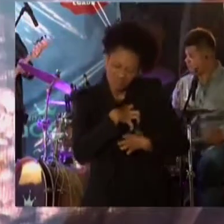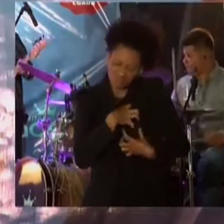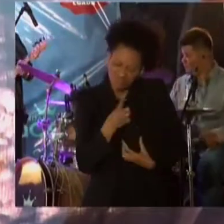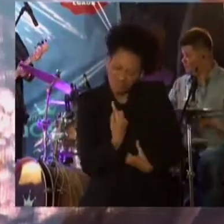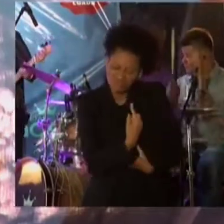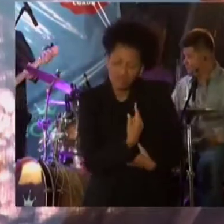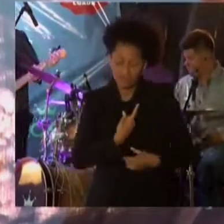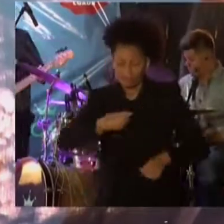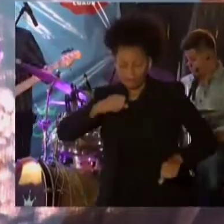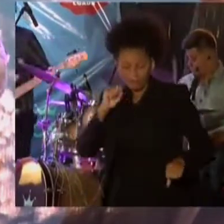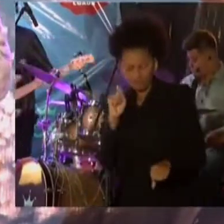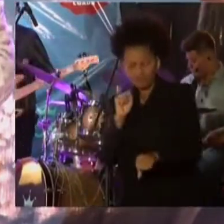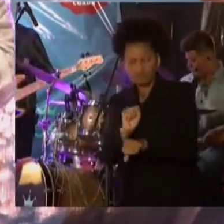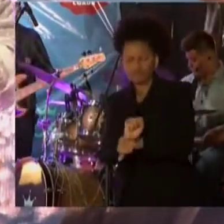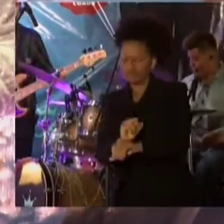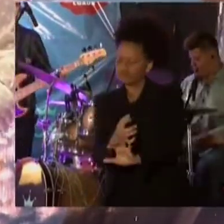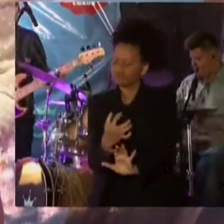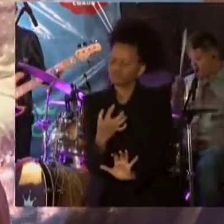parar.